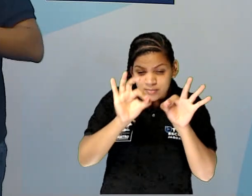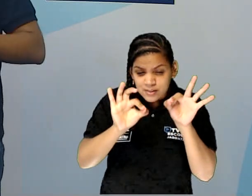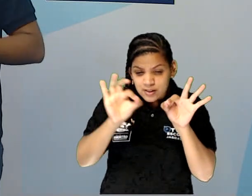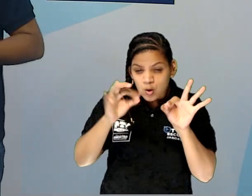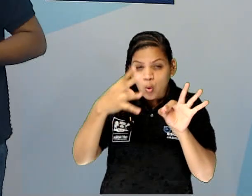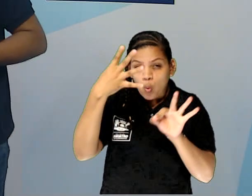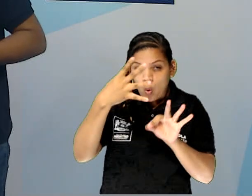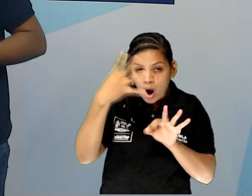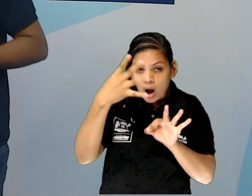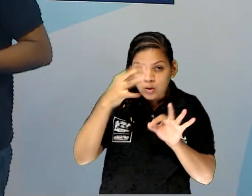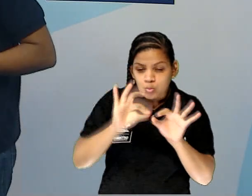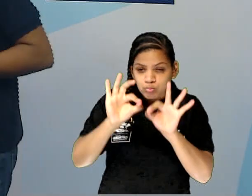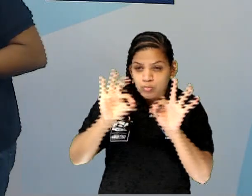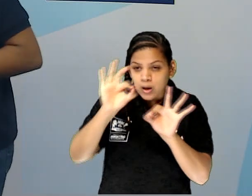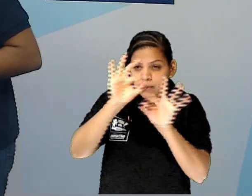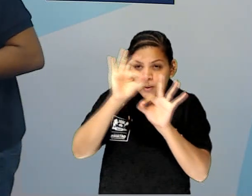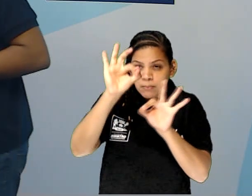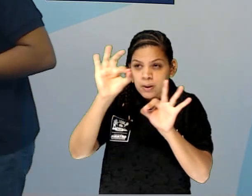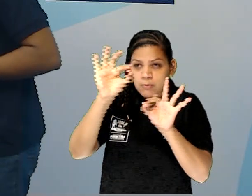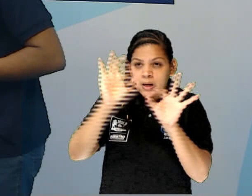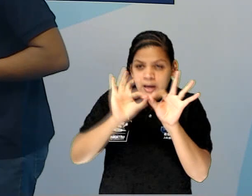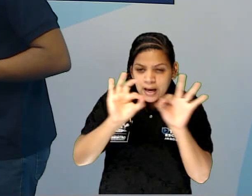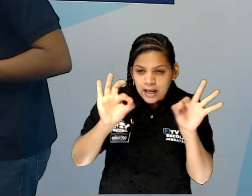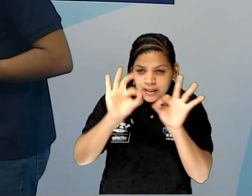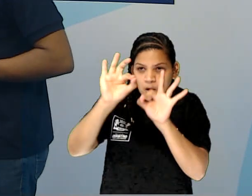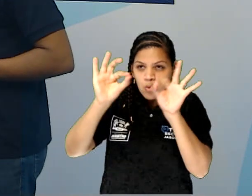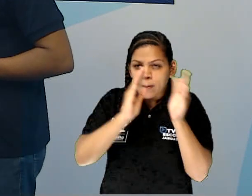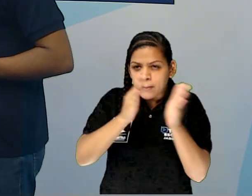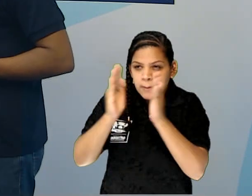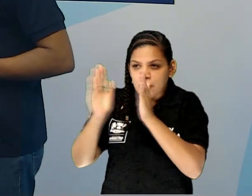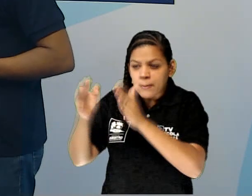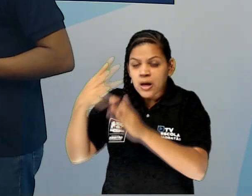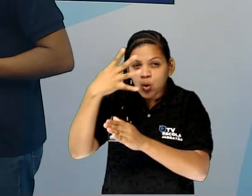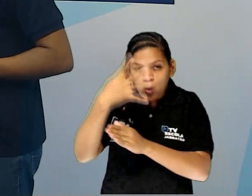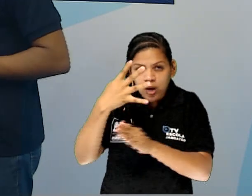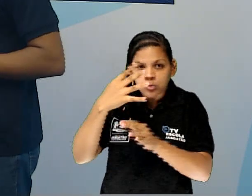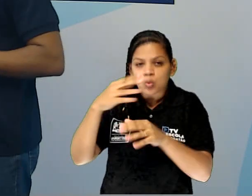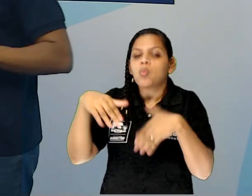segmento cria 4 segmentos. Quantos segmentos vai ter